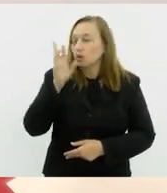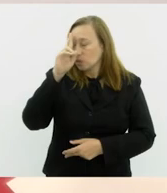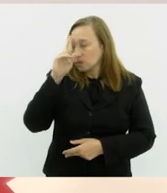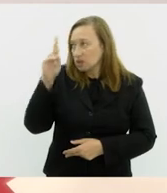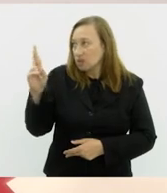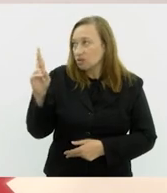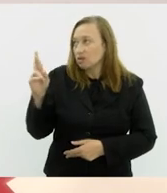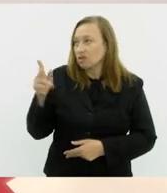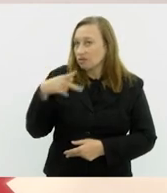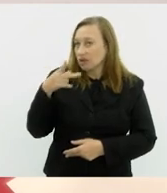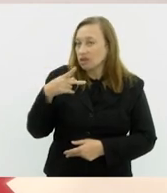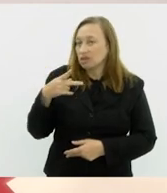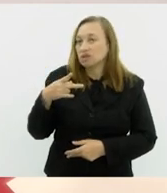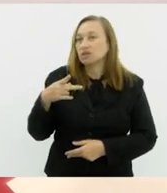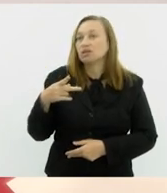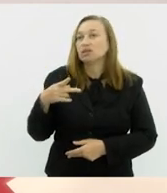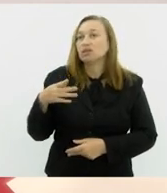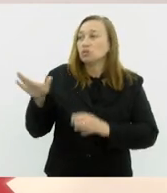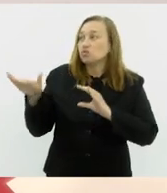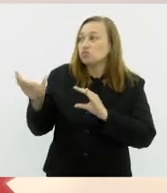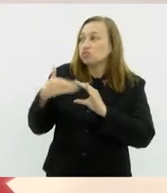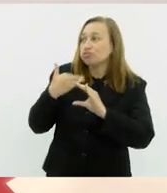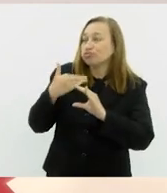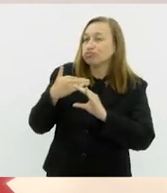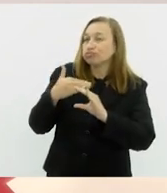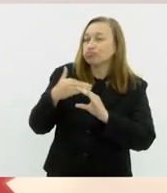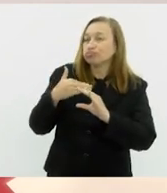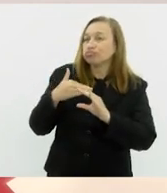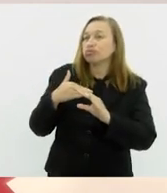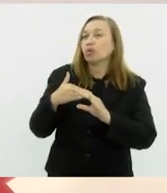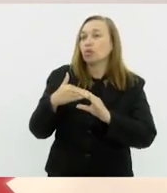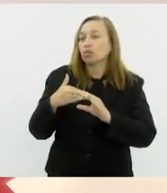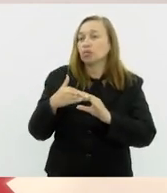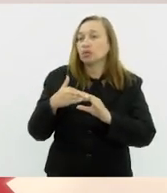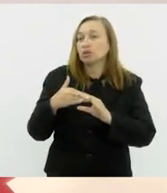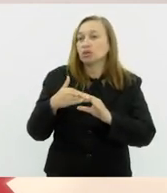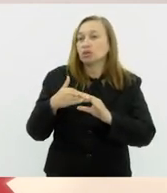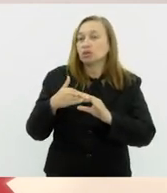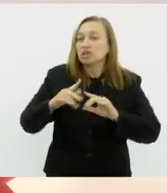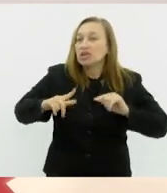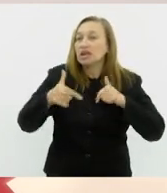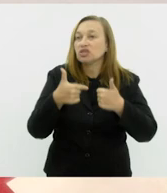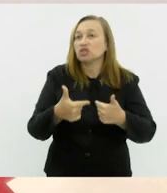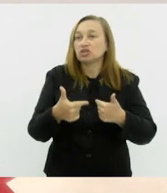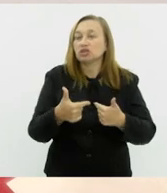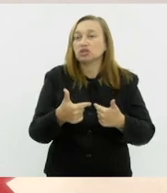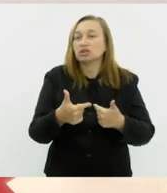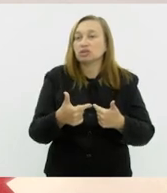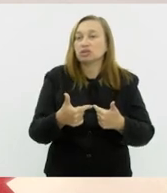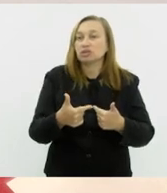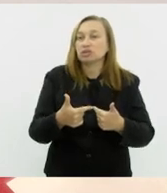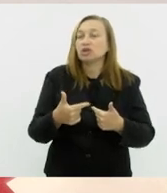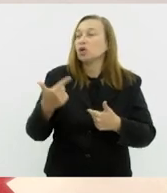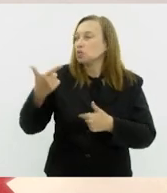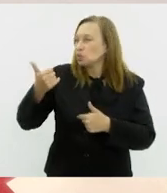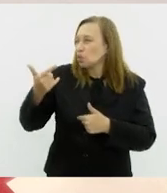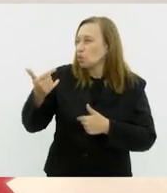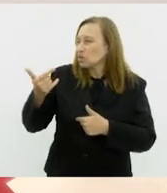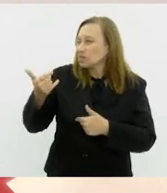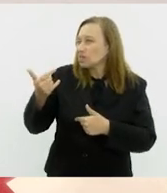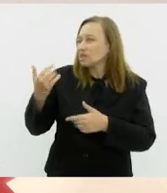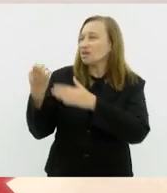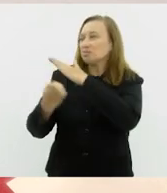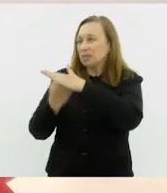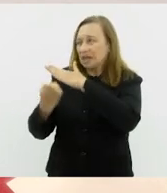a gente já imediatamente, então, colocar em aplicação isso que o senhor disse por parte das 12